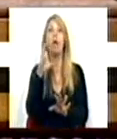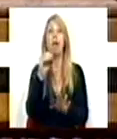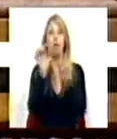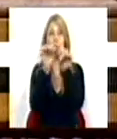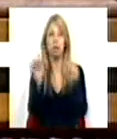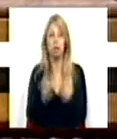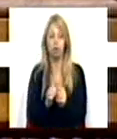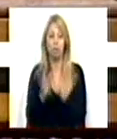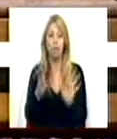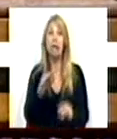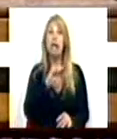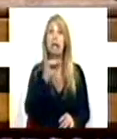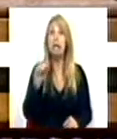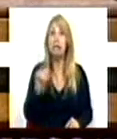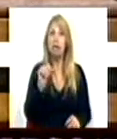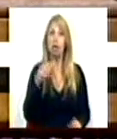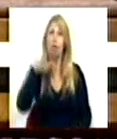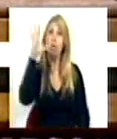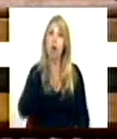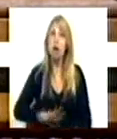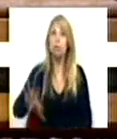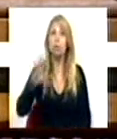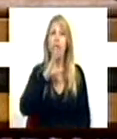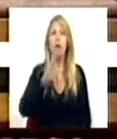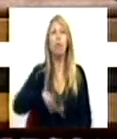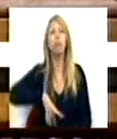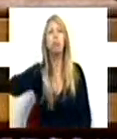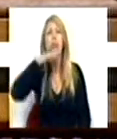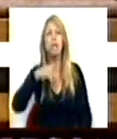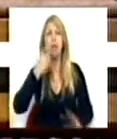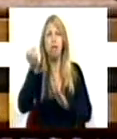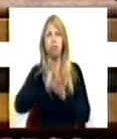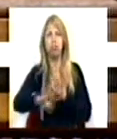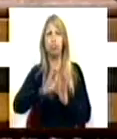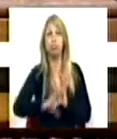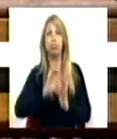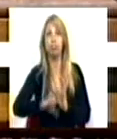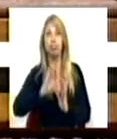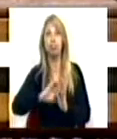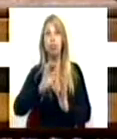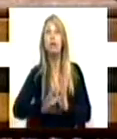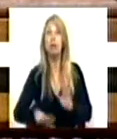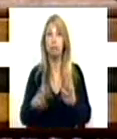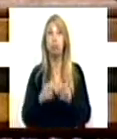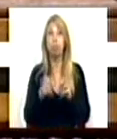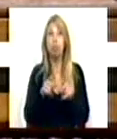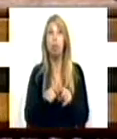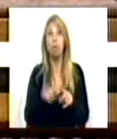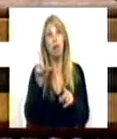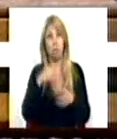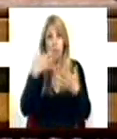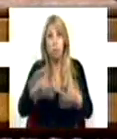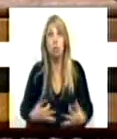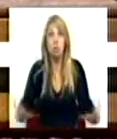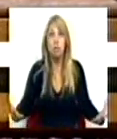território nacional, os focos de poluição e de descargas e, portanto, de problemas também são